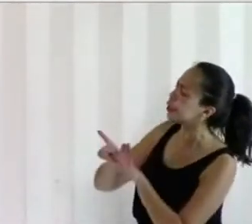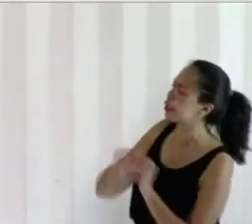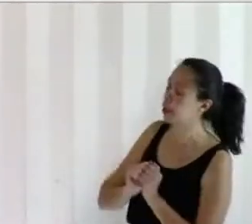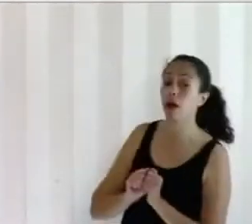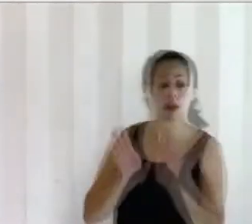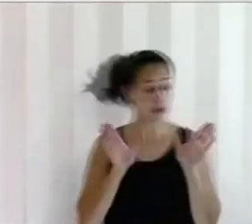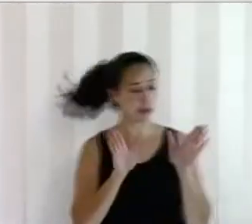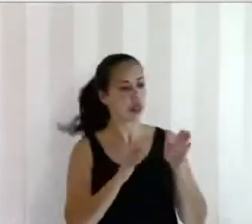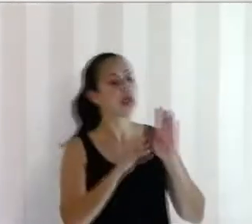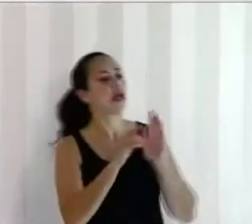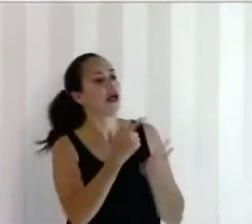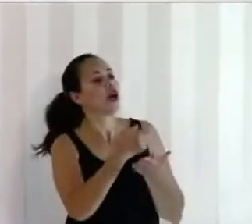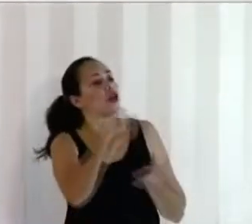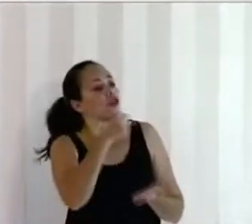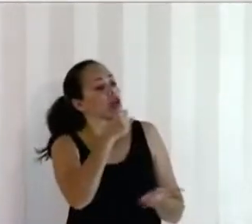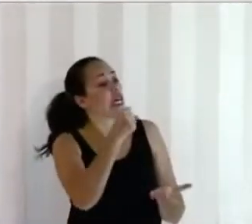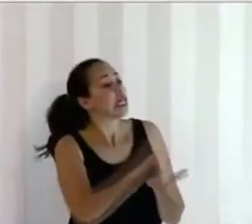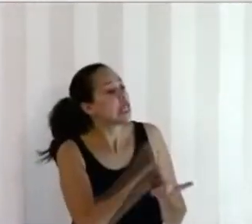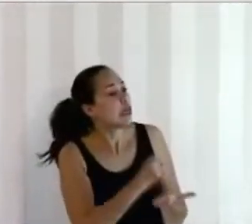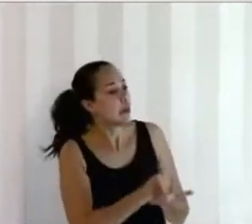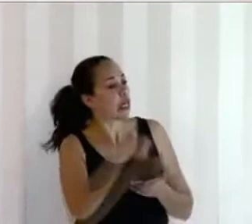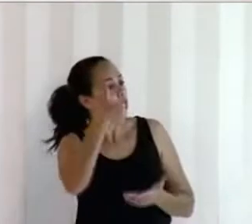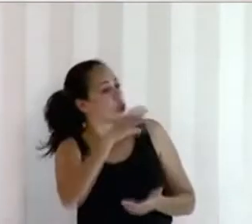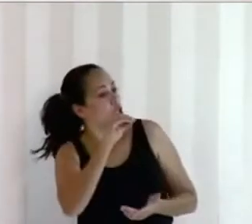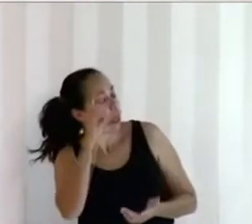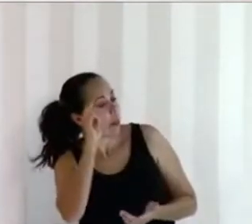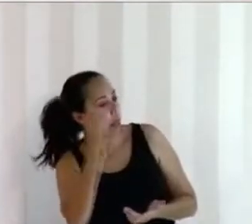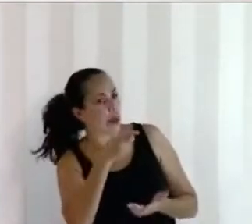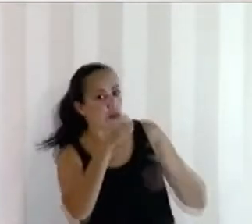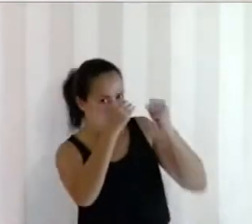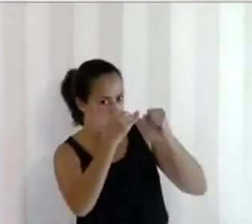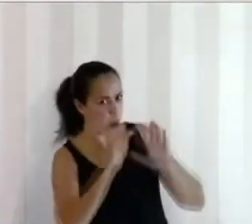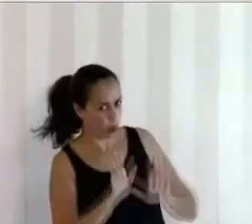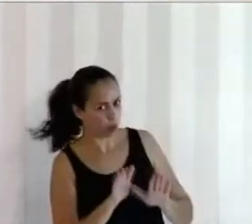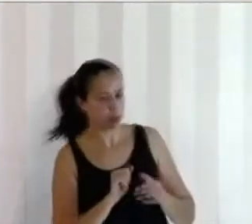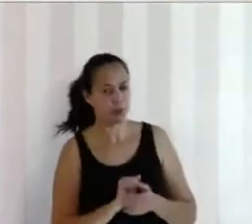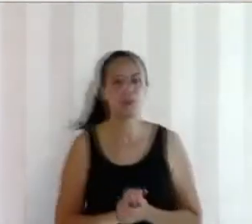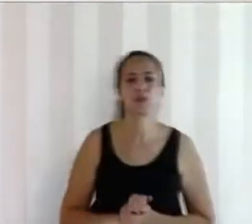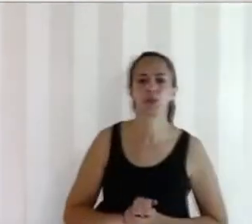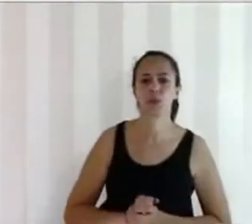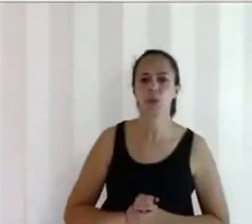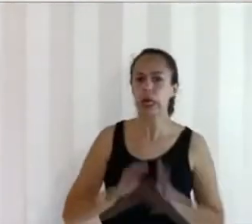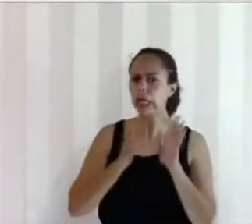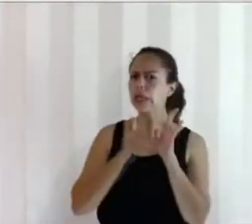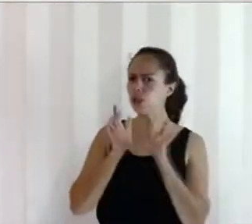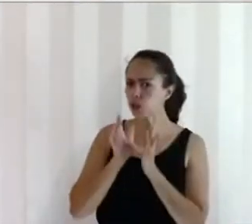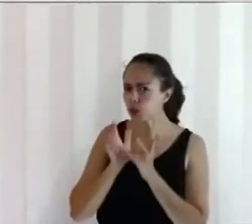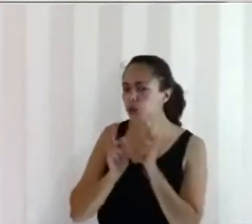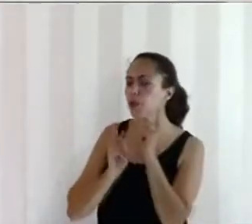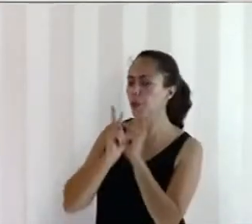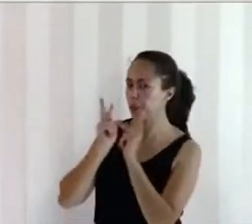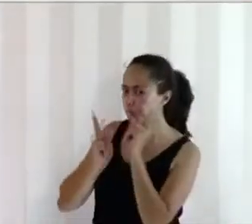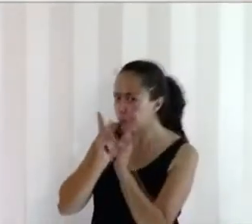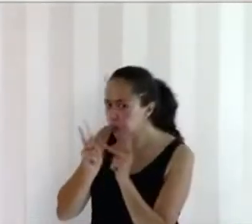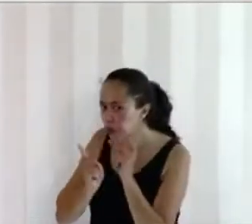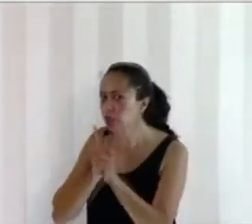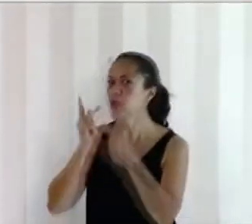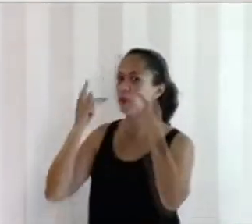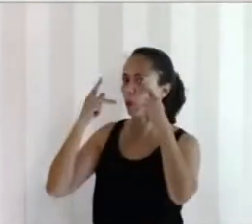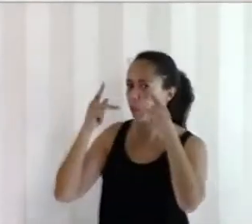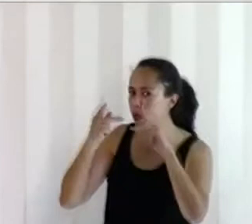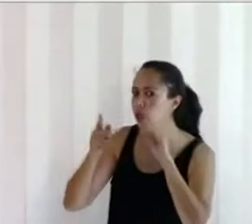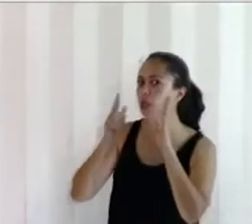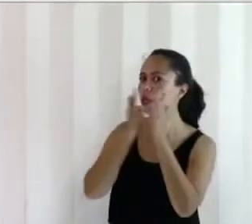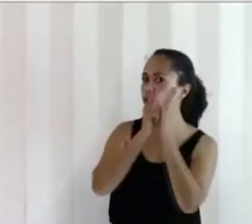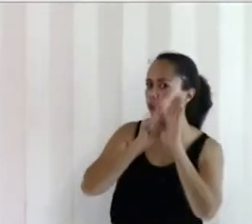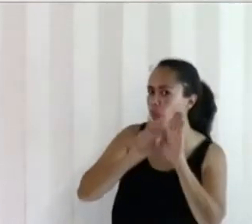judeus. E tinha um aspecto, que é onde Jesus teve muito problema com este aspecto, eram